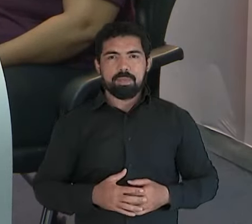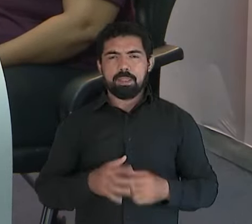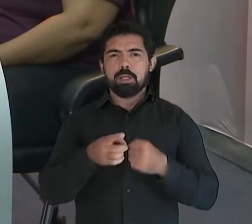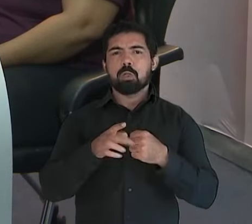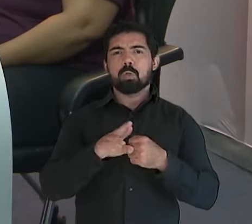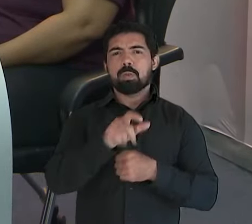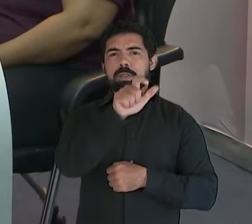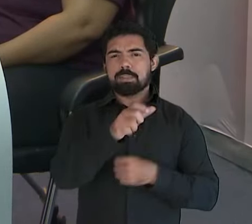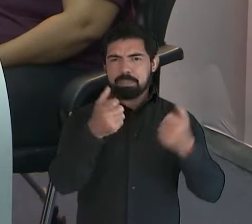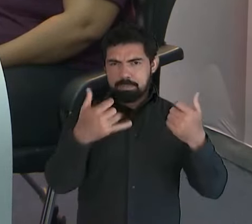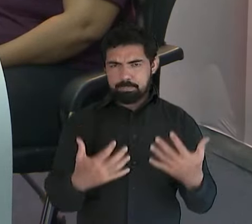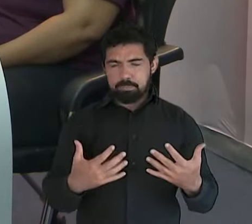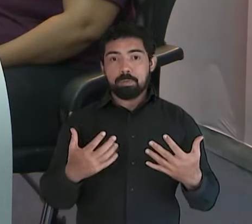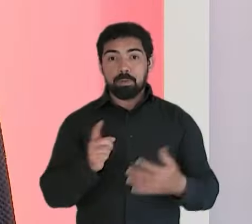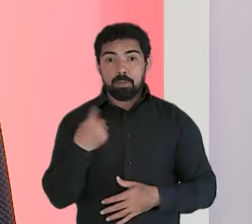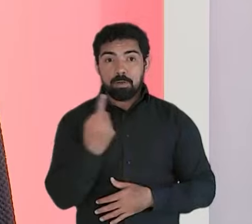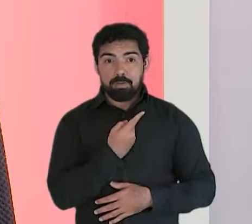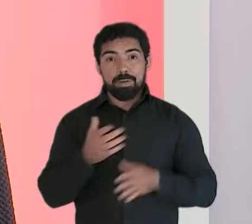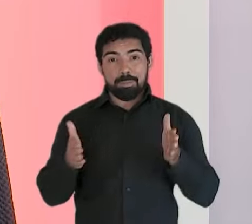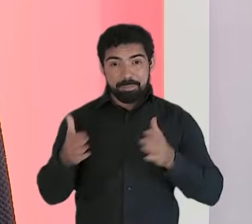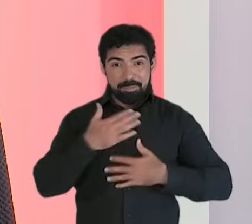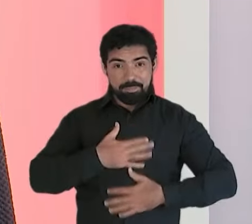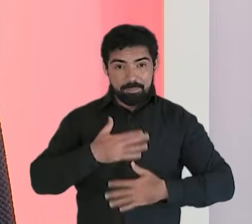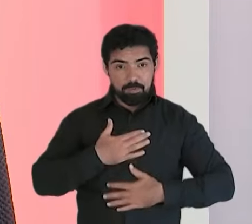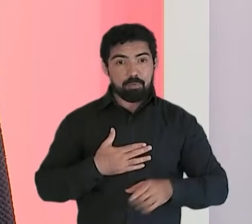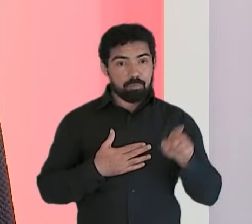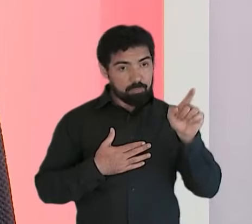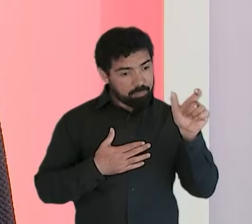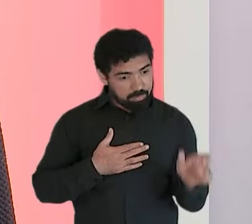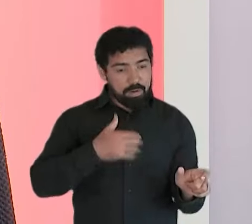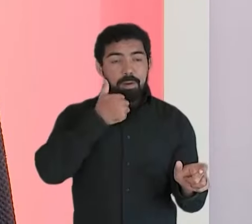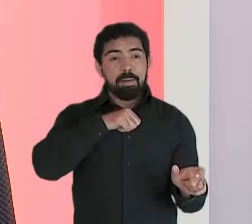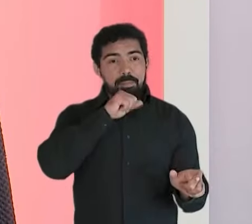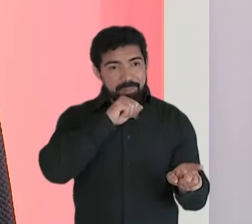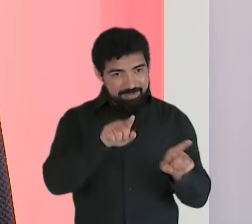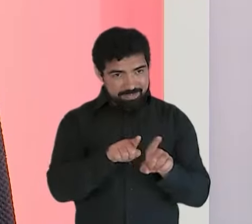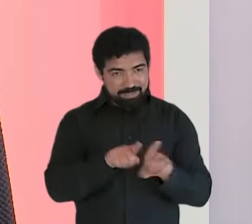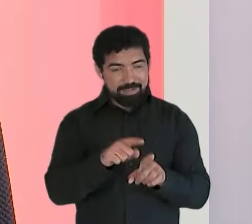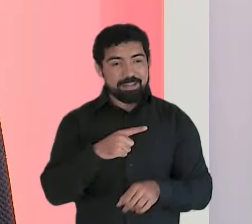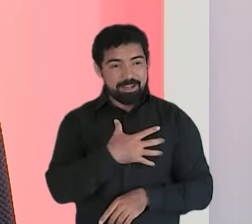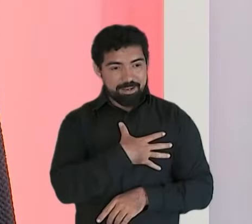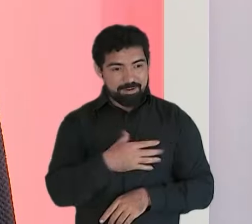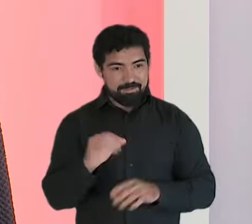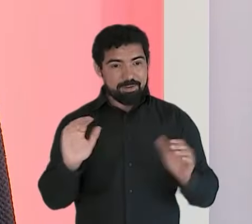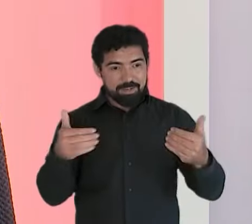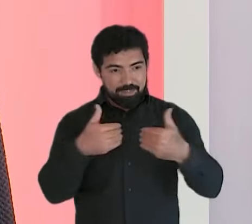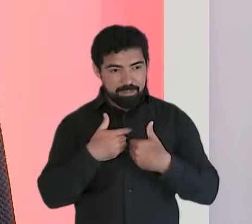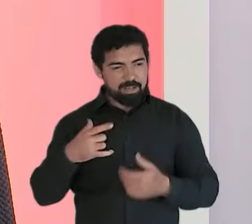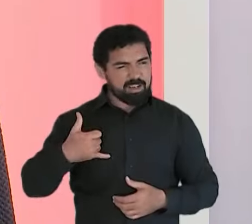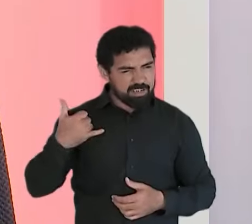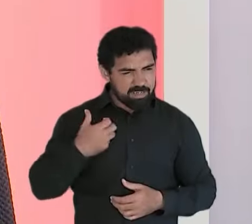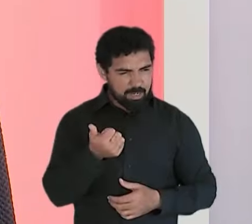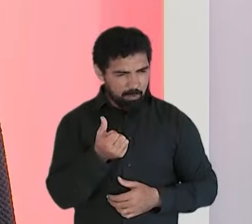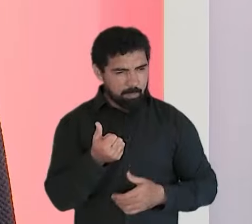aqui, quando a gente estava no intervalo, que é mãe de autista, uma criança autista com 11